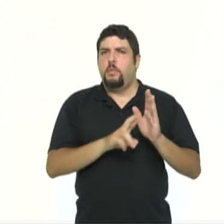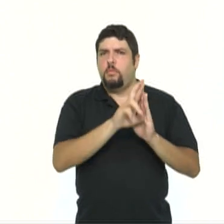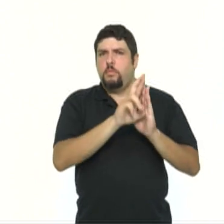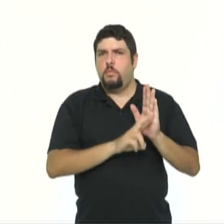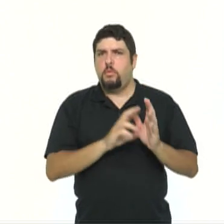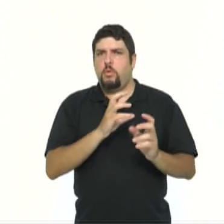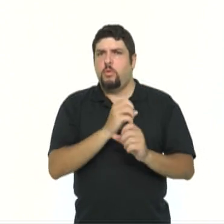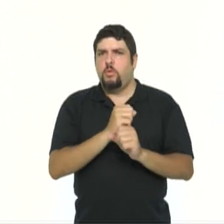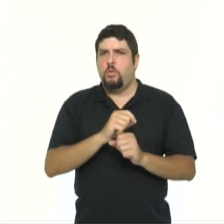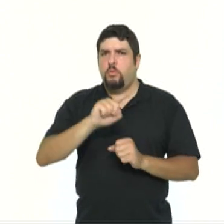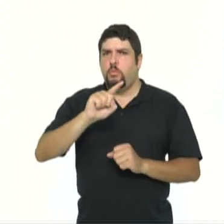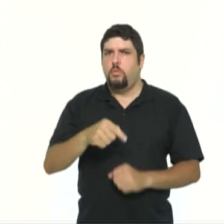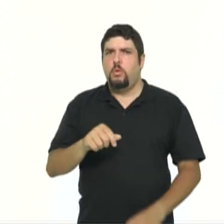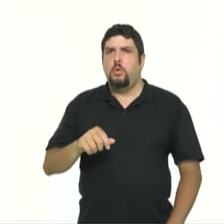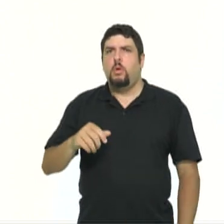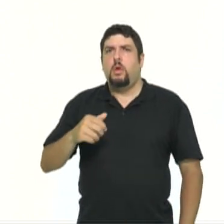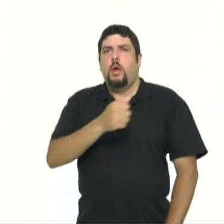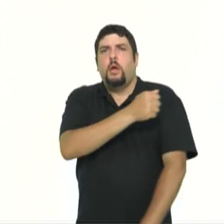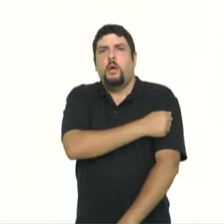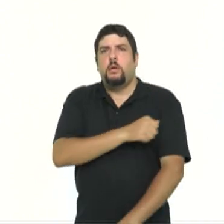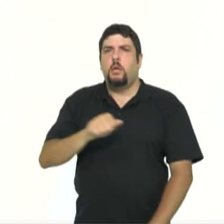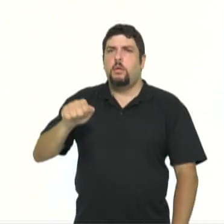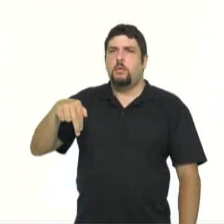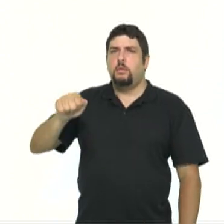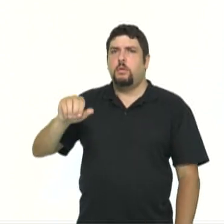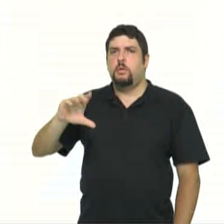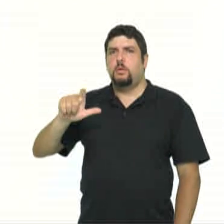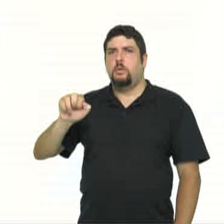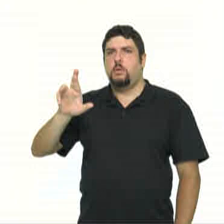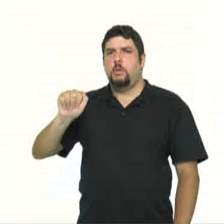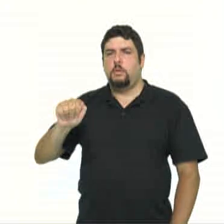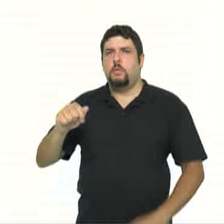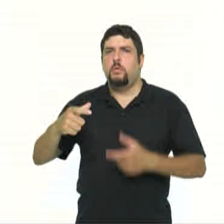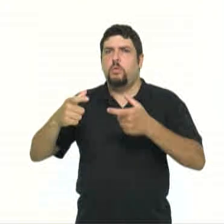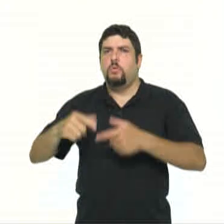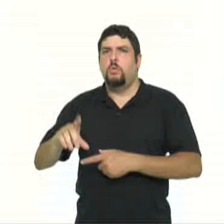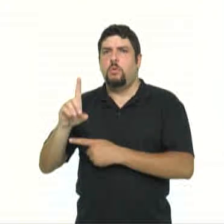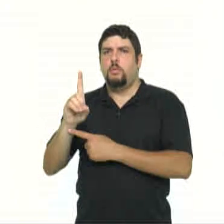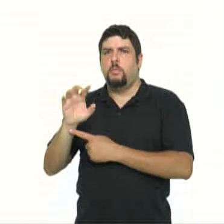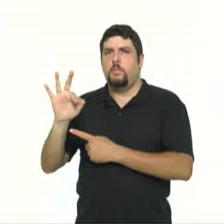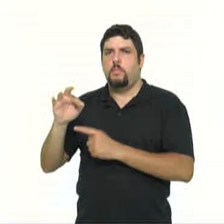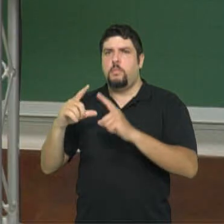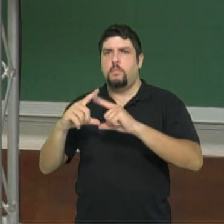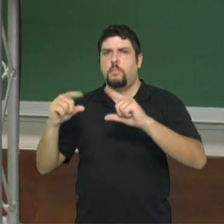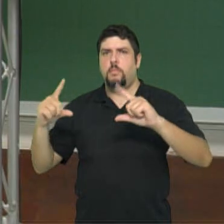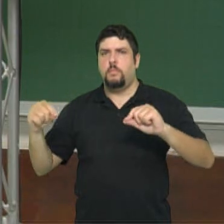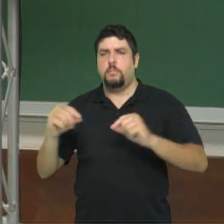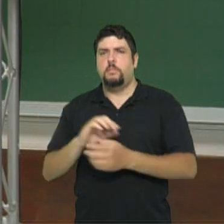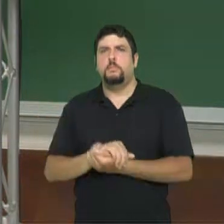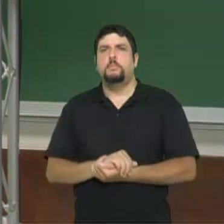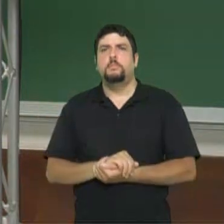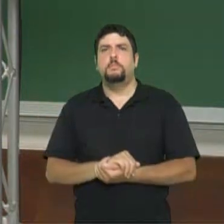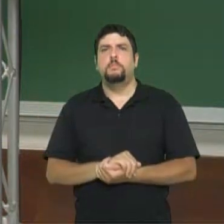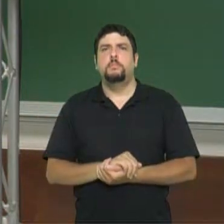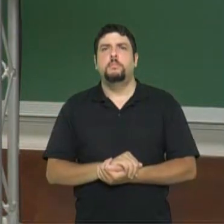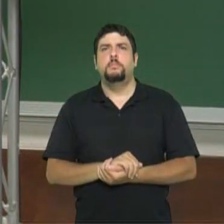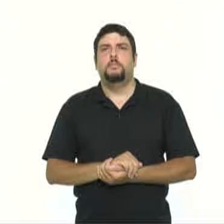Ana Clara Socha, de Brasília, Distrito Federal. Vamos ler então a redação da Ana